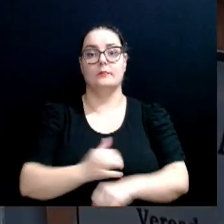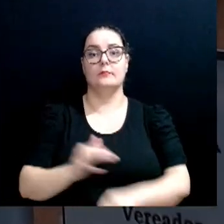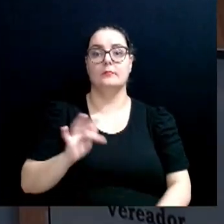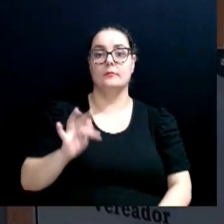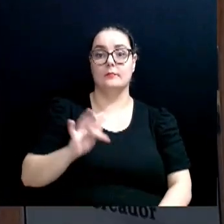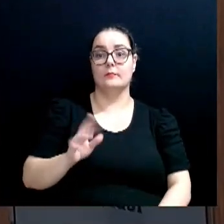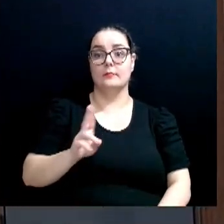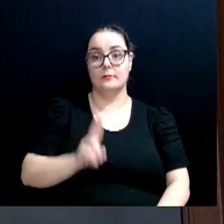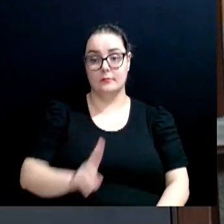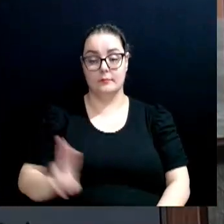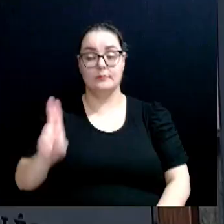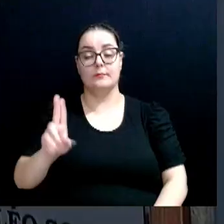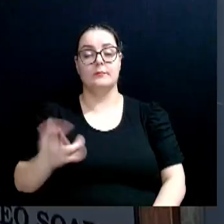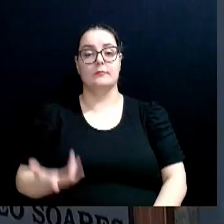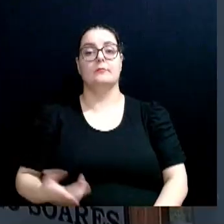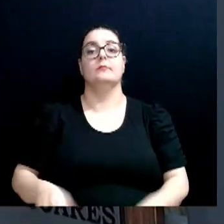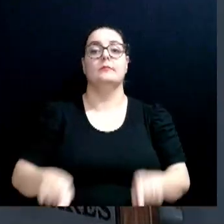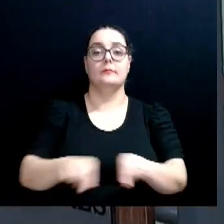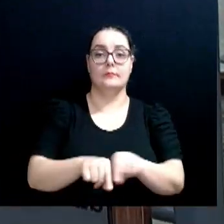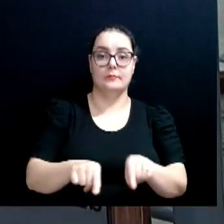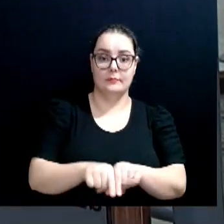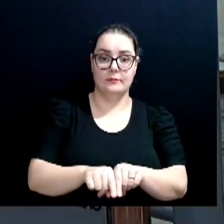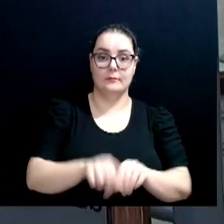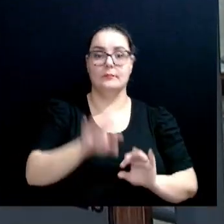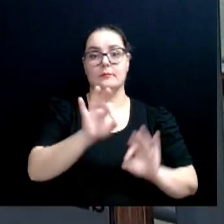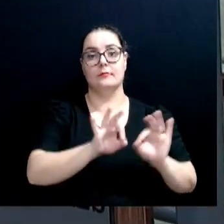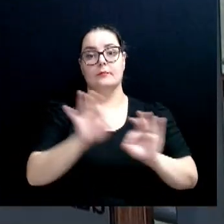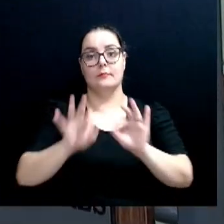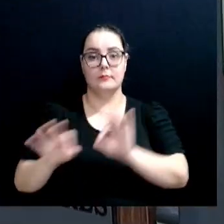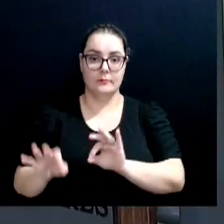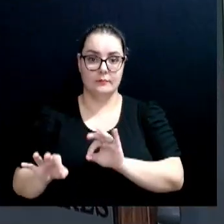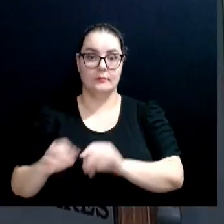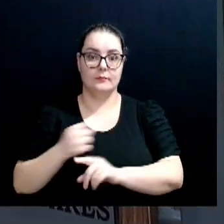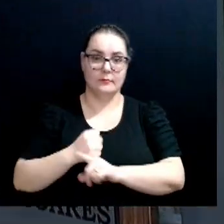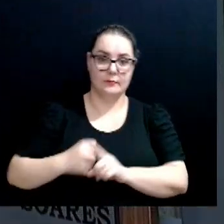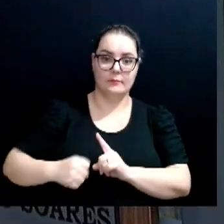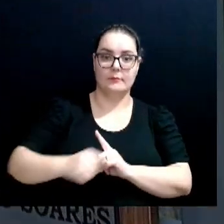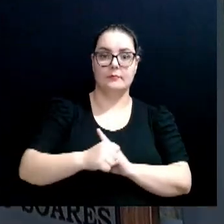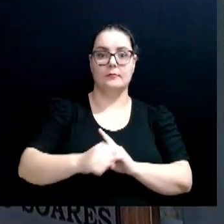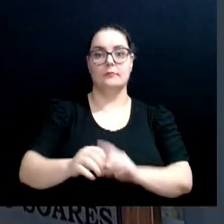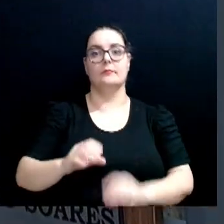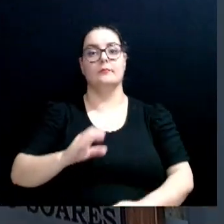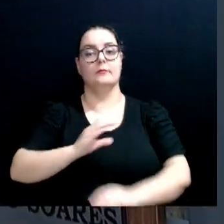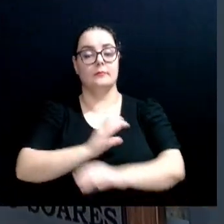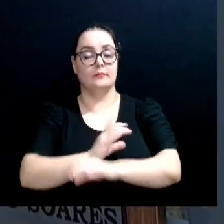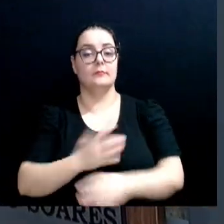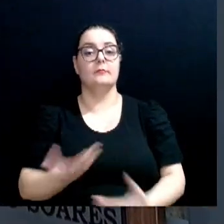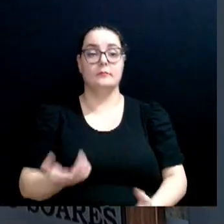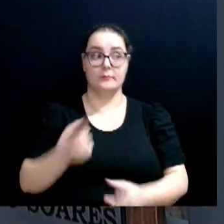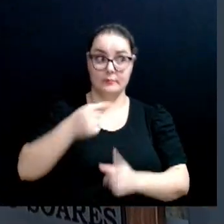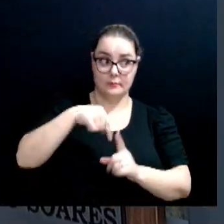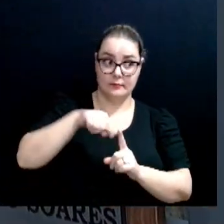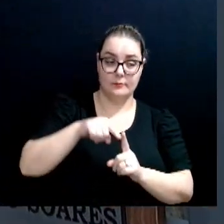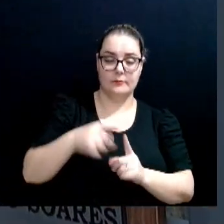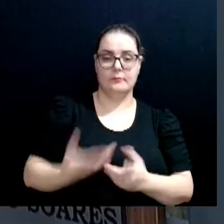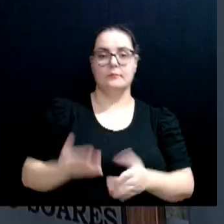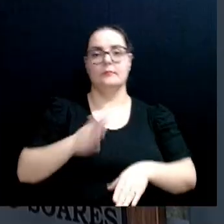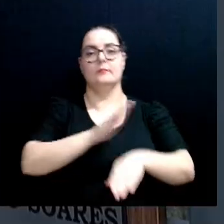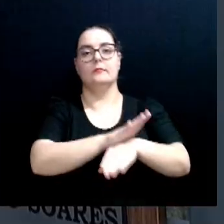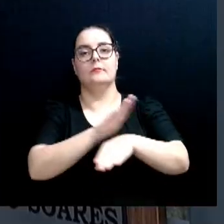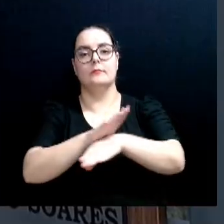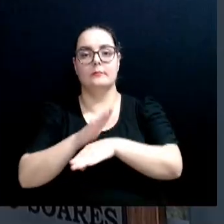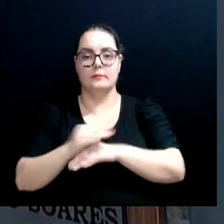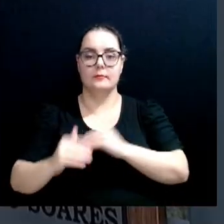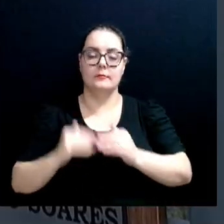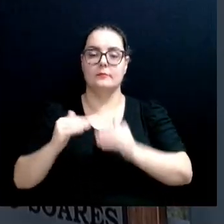universidades, além das organizações da sociedade civil. O objetivo é contribuir para a formação